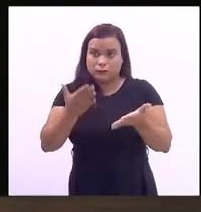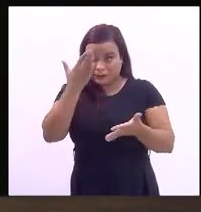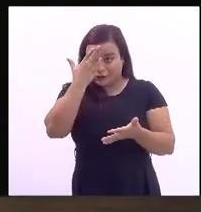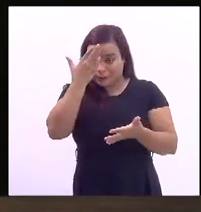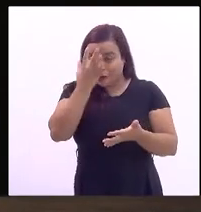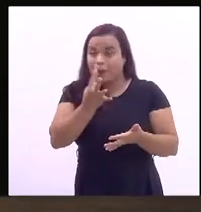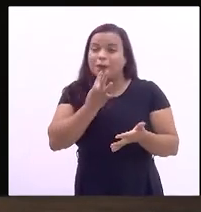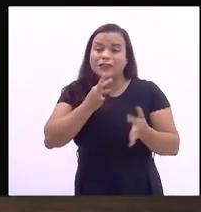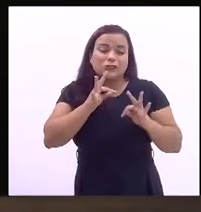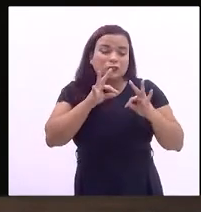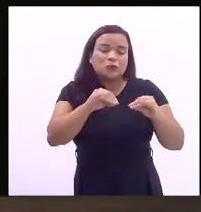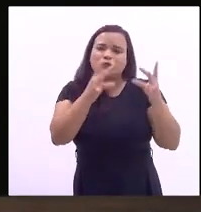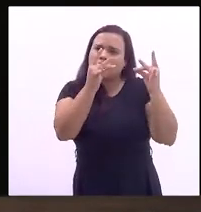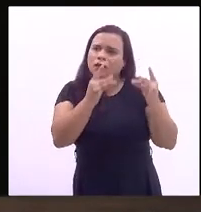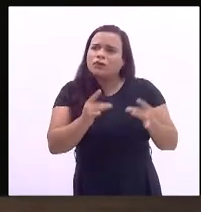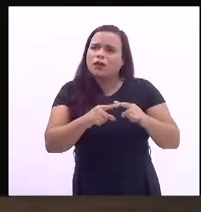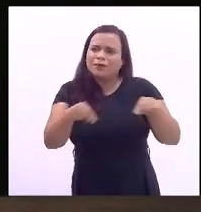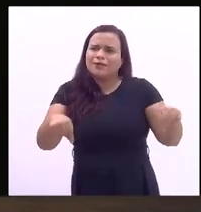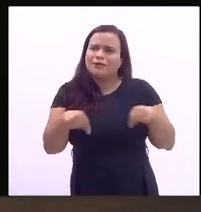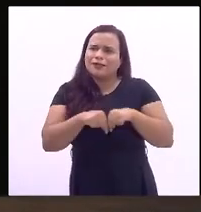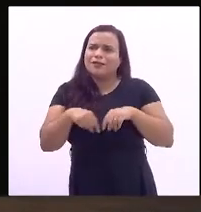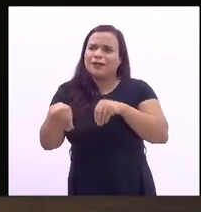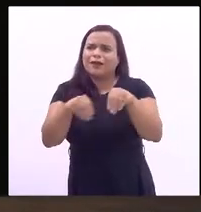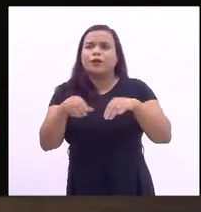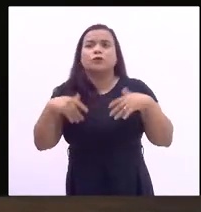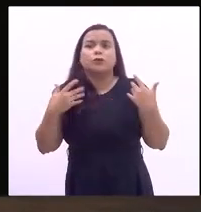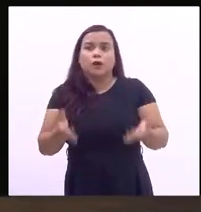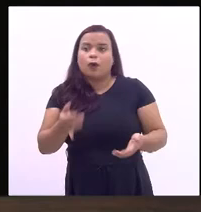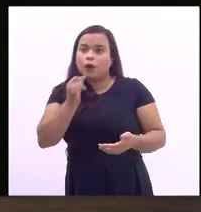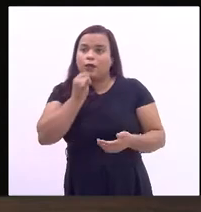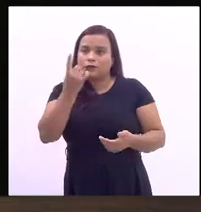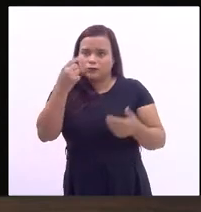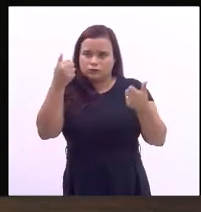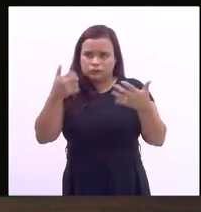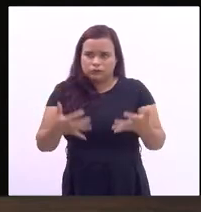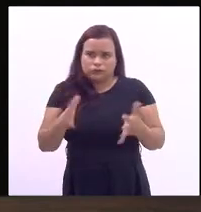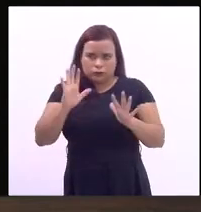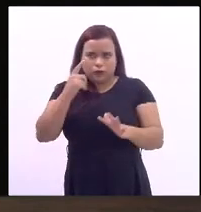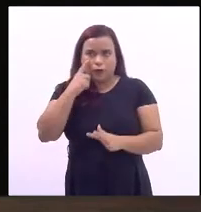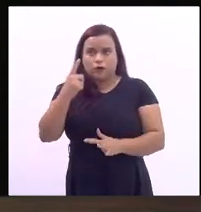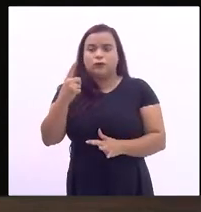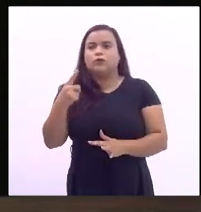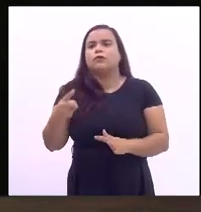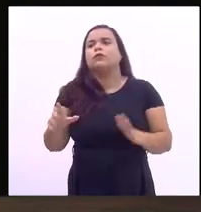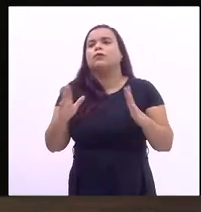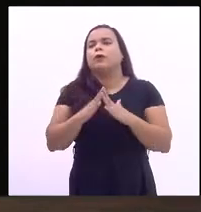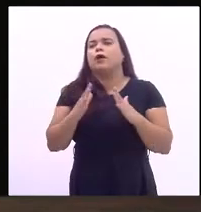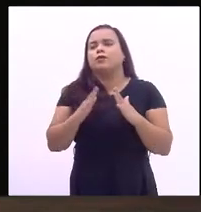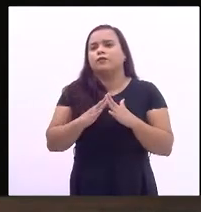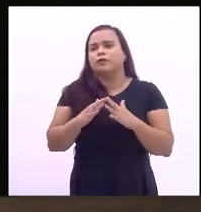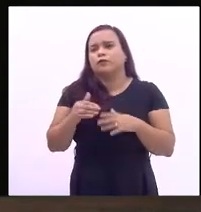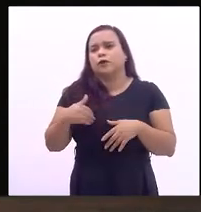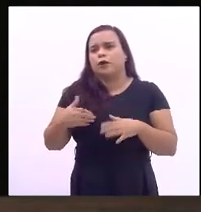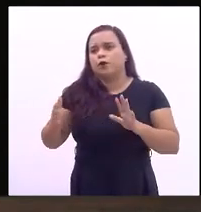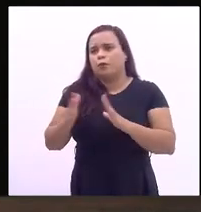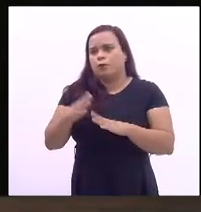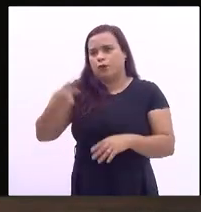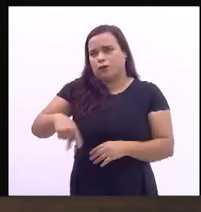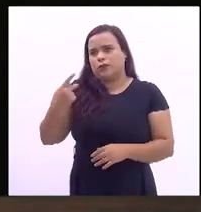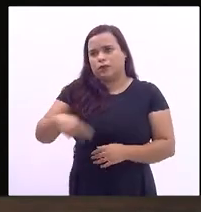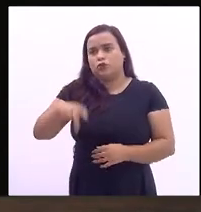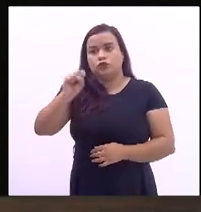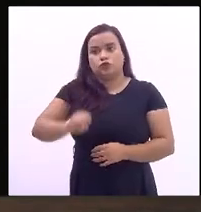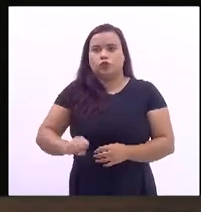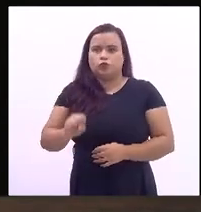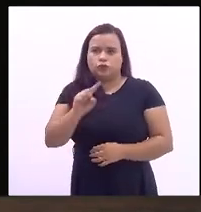em si Quais são esses terrenos que é muito vago são exemplo aqui coloca aqui o o imóvel eu não sou morador Aqui da Zona